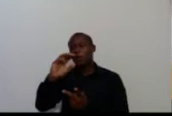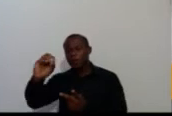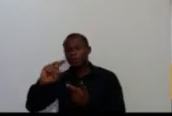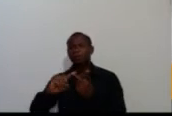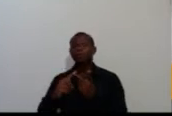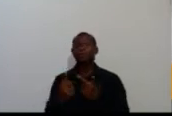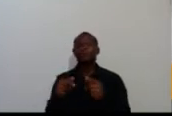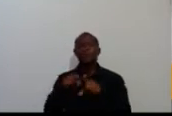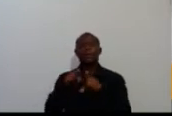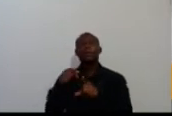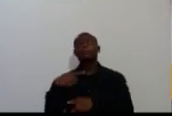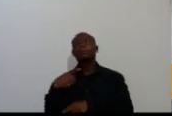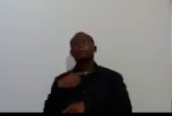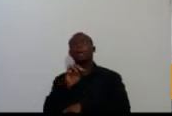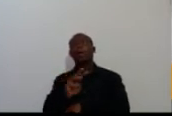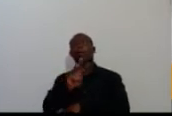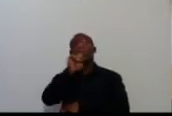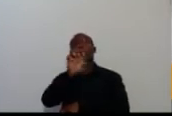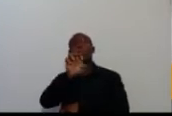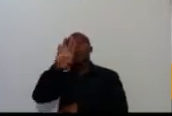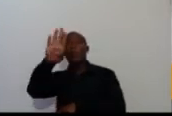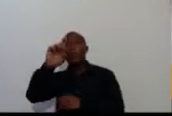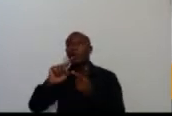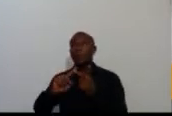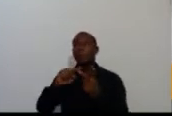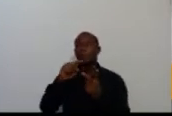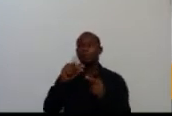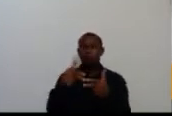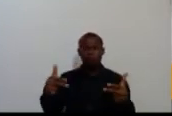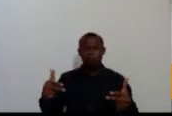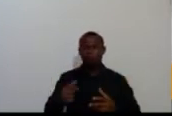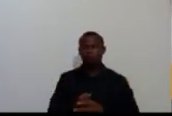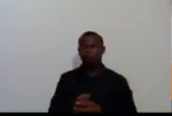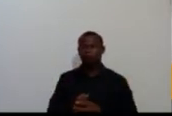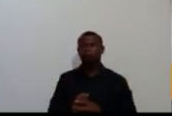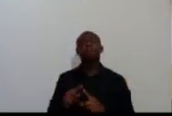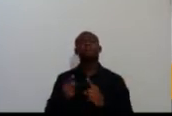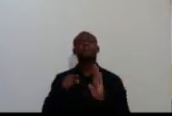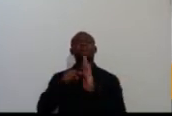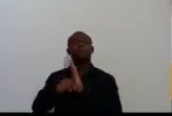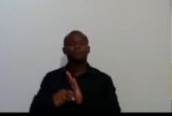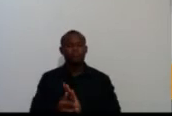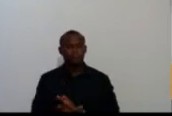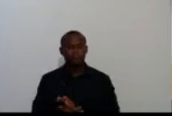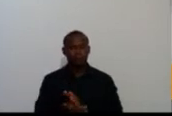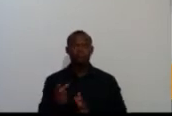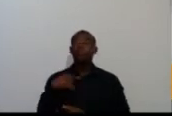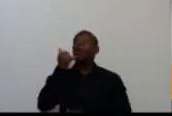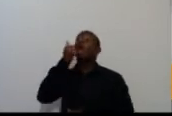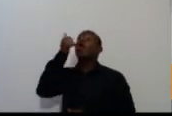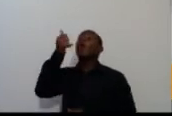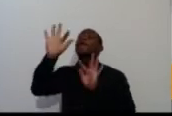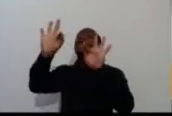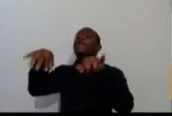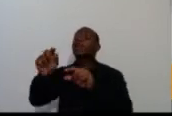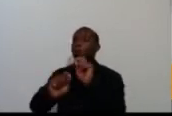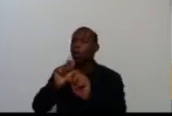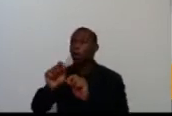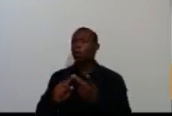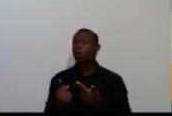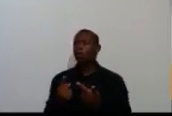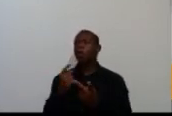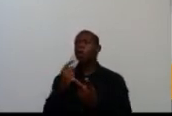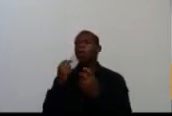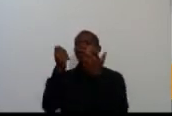exemplo. Você decide, a gente ligava para dizer, ah, eu quero esse final. Era Telecine, eu acho também, que a gente podia dar a nossa opinião.